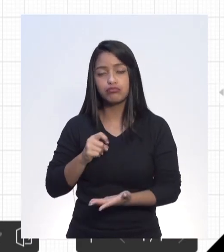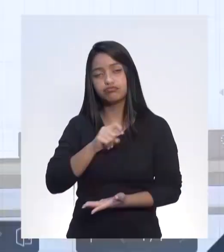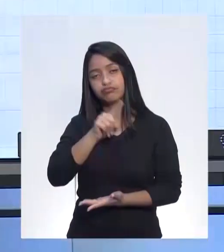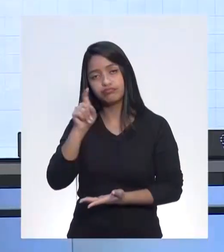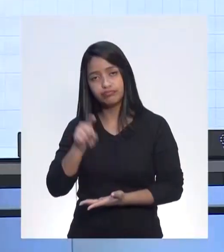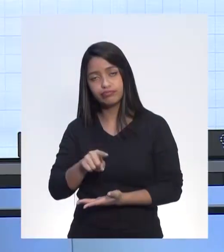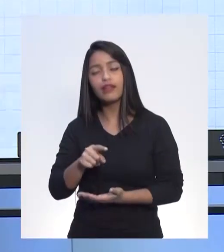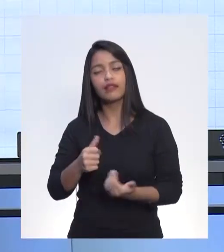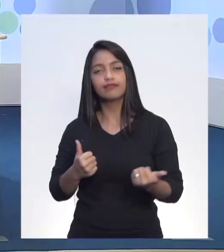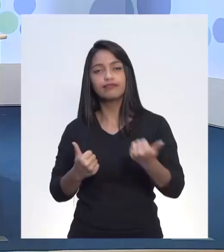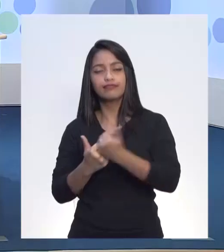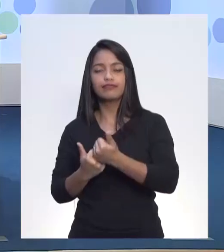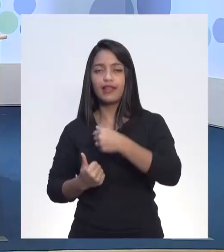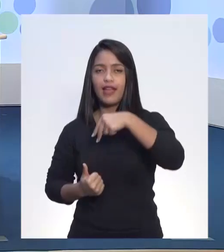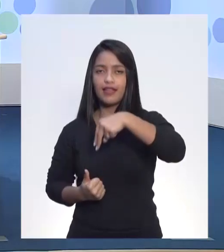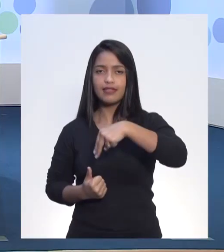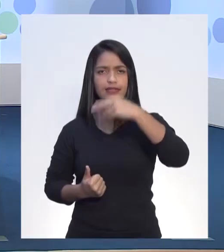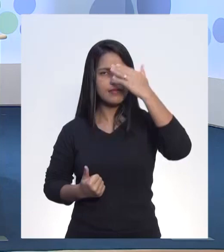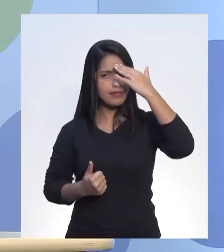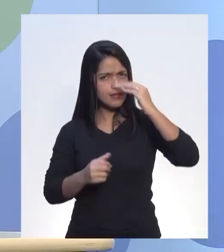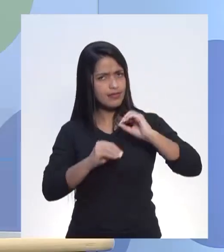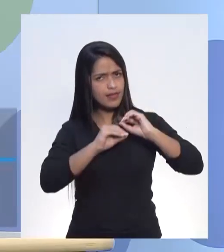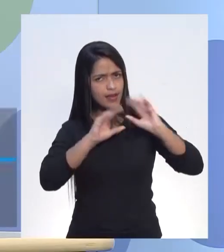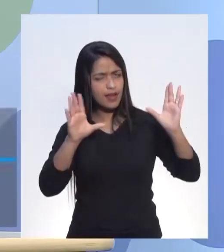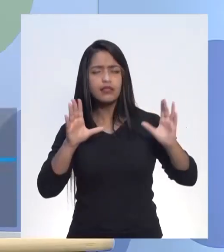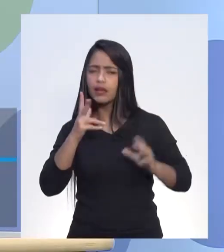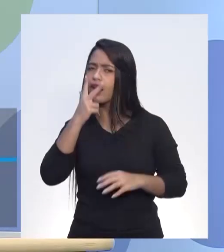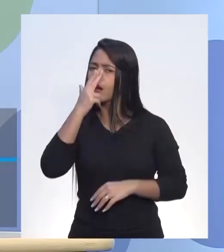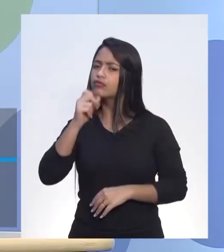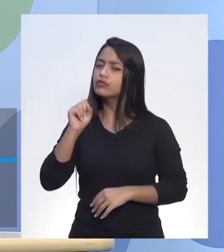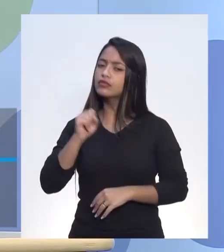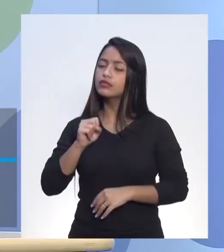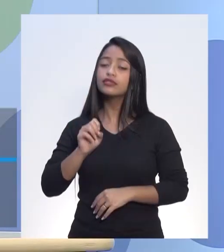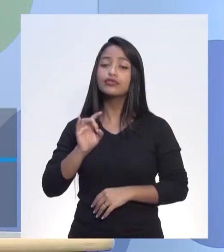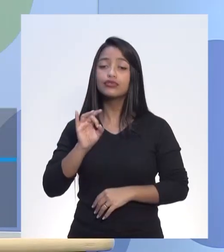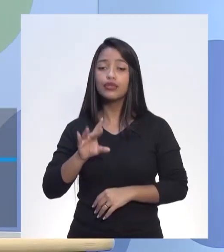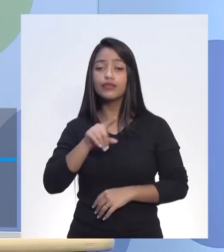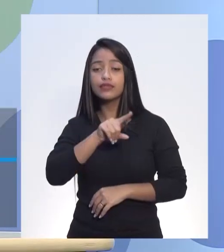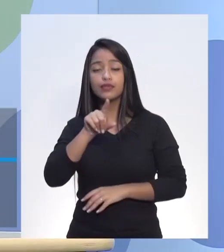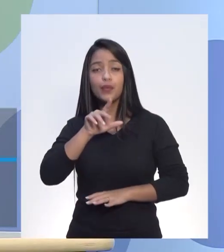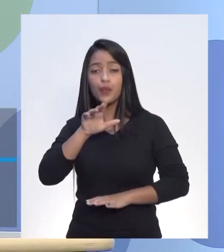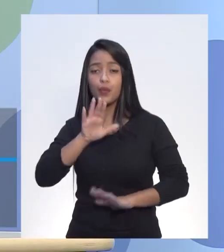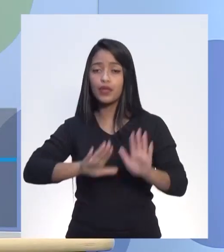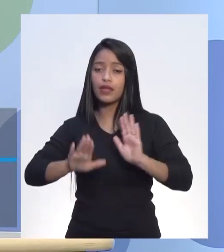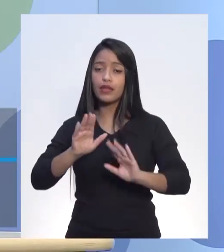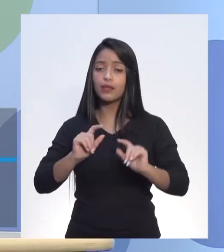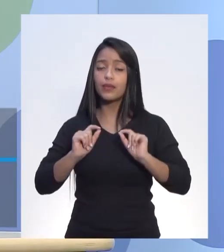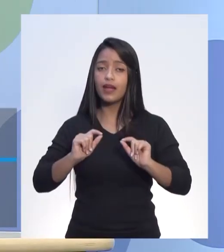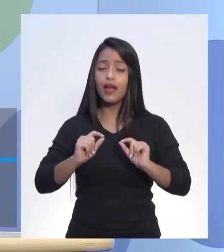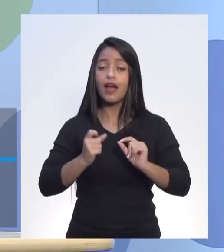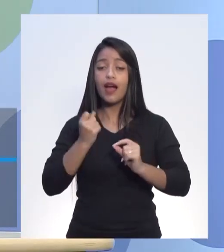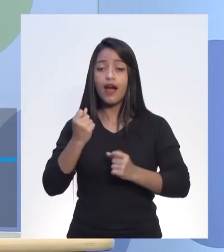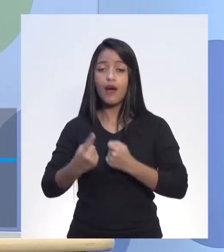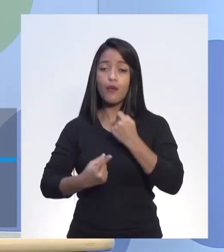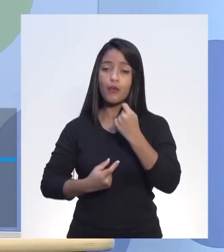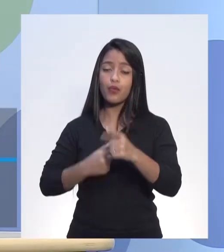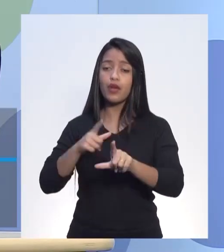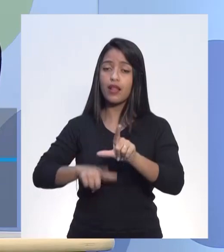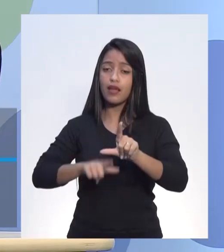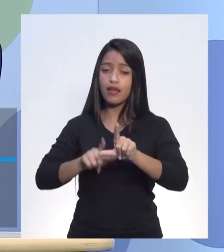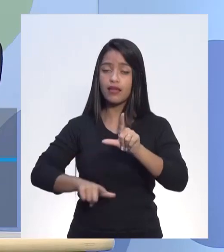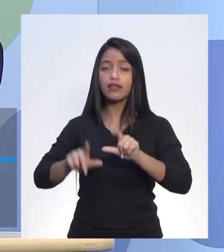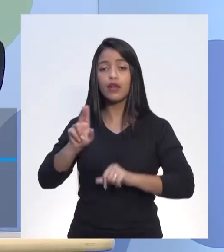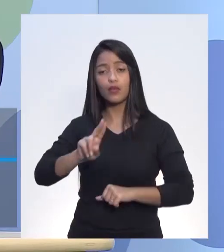claro, Jonas? Acredito que sim. Só tomar cuidado, principalmente aí, nós temos que utilizar algumas letras. No caso, foi N, poderia ter